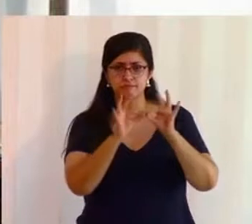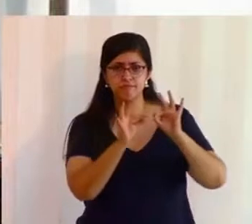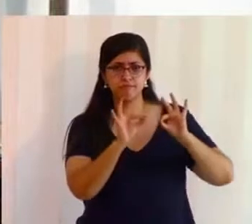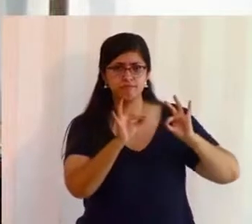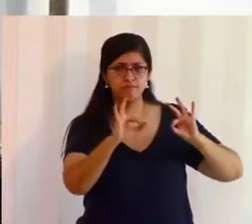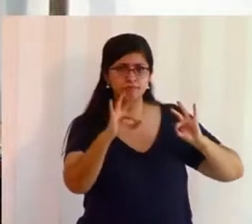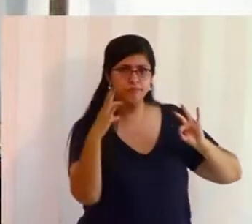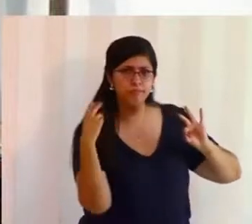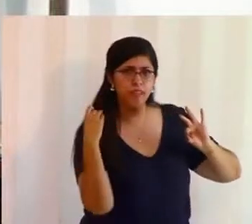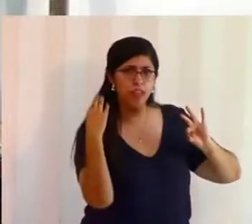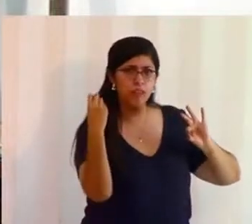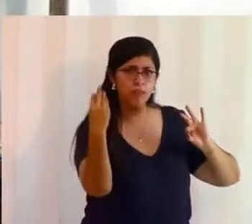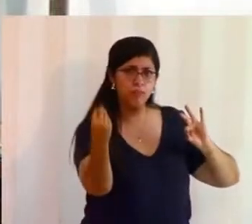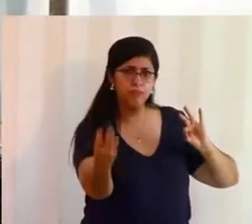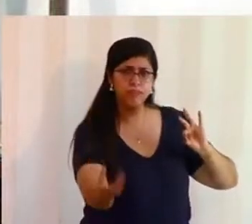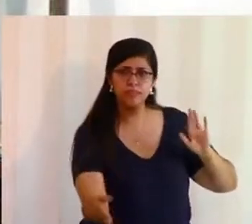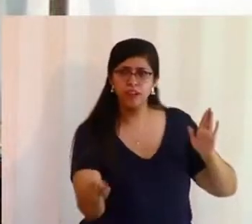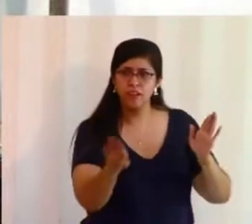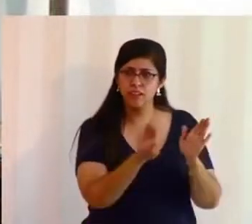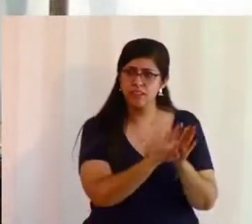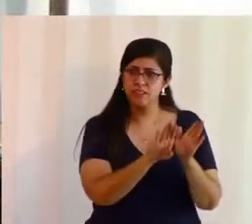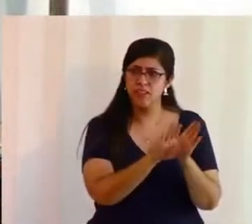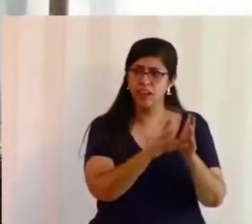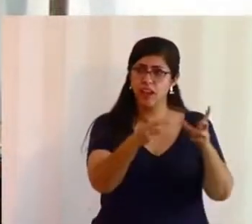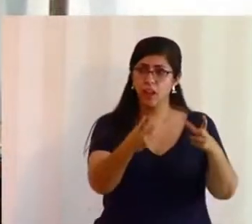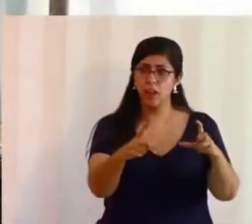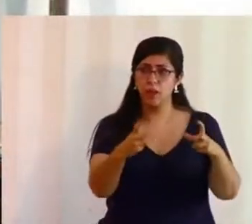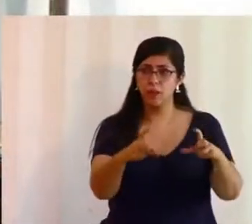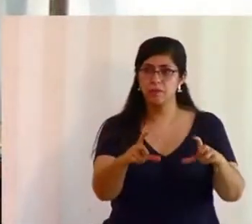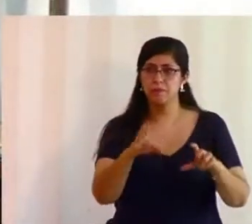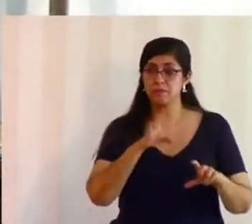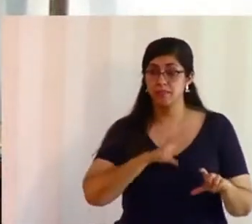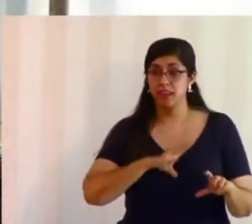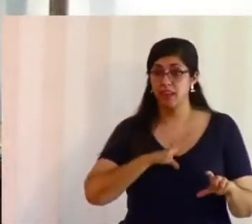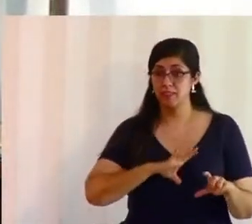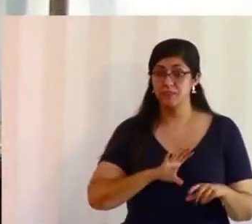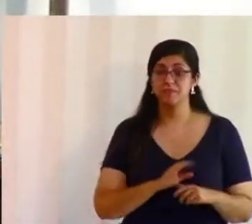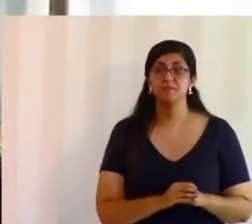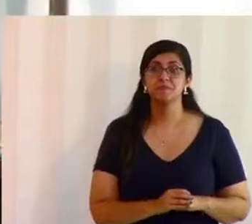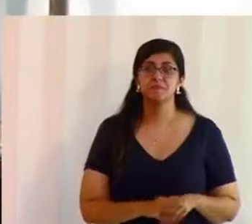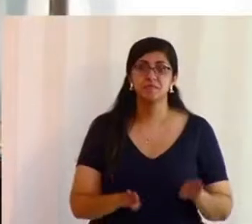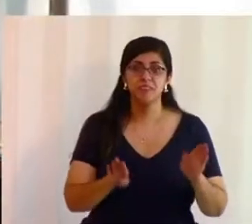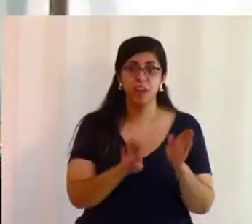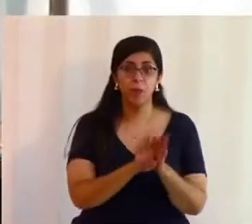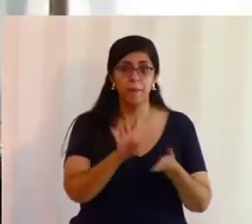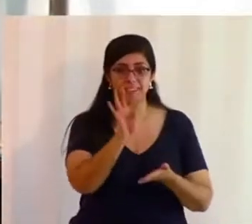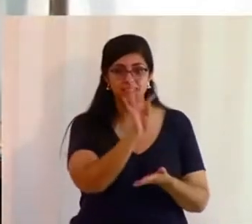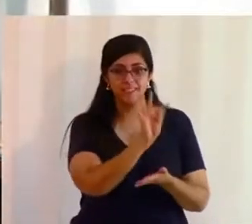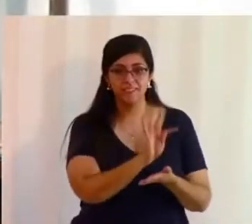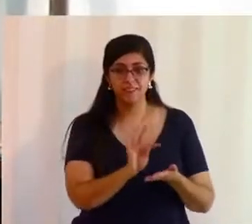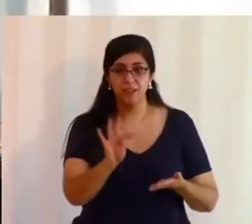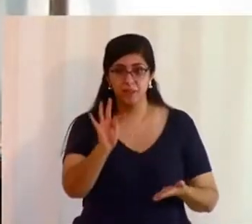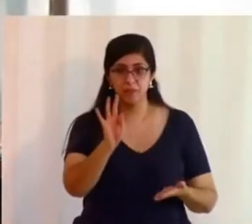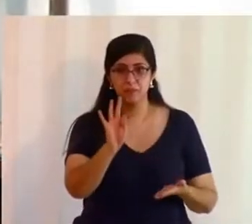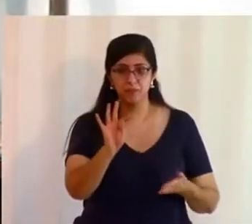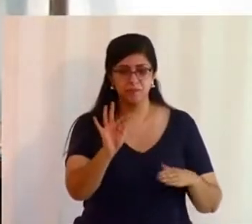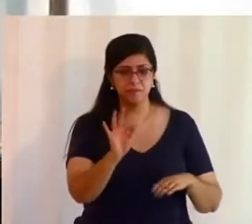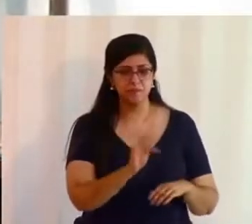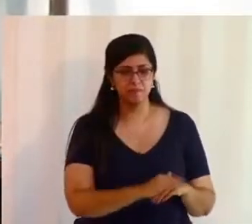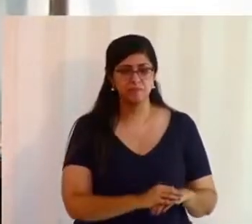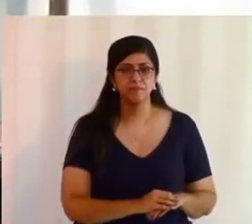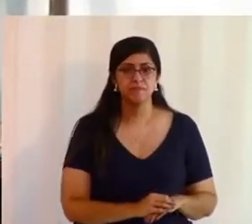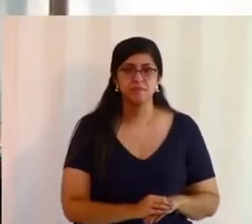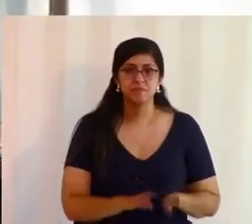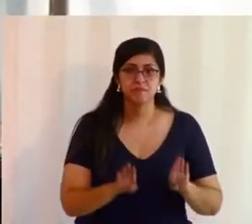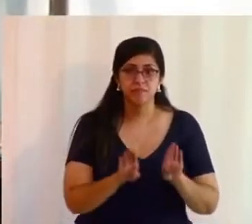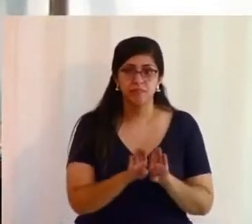a Samotrácia, no dia seguinte a Neápolis, e dali a Filipos, cidade da Macedônia, primeira do